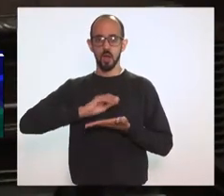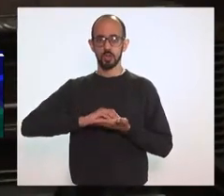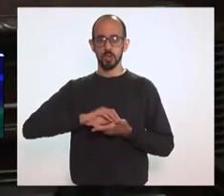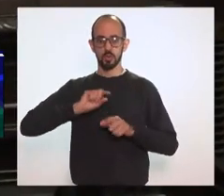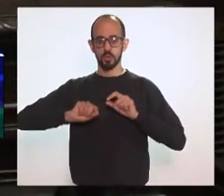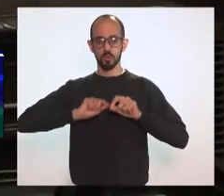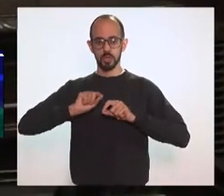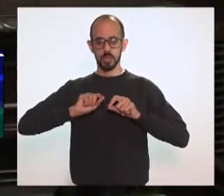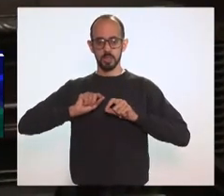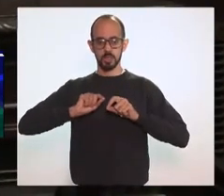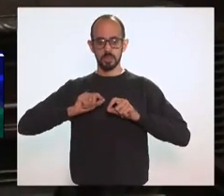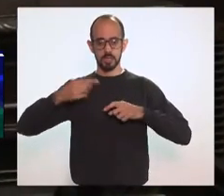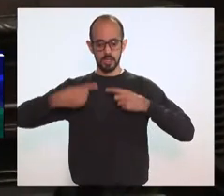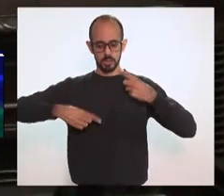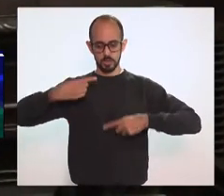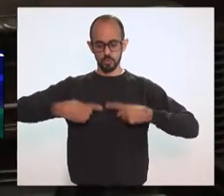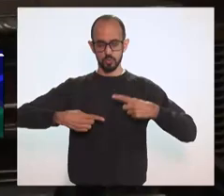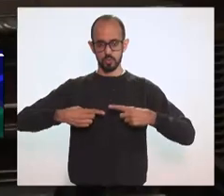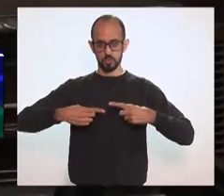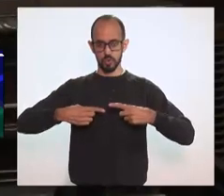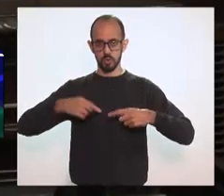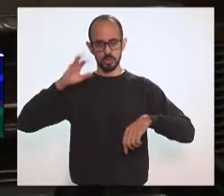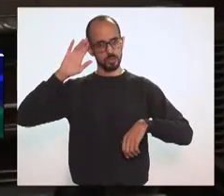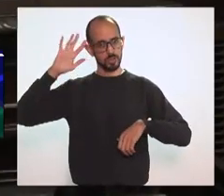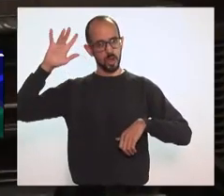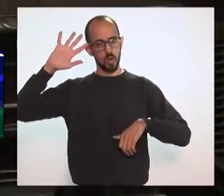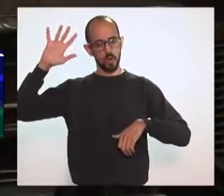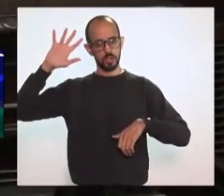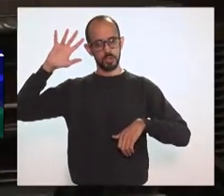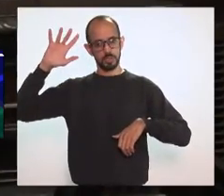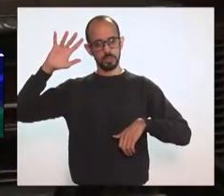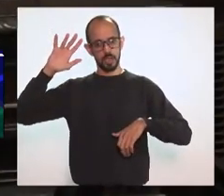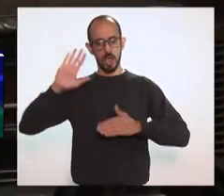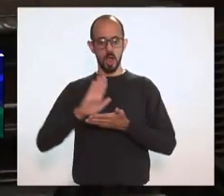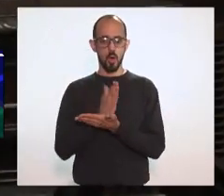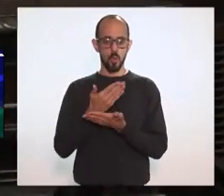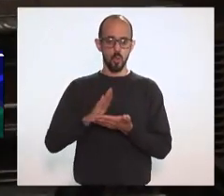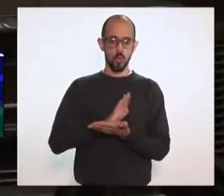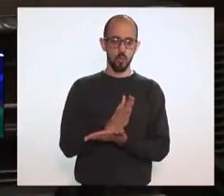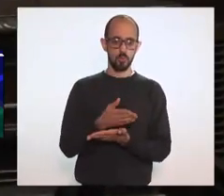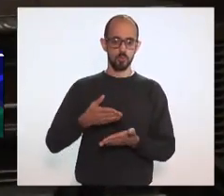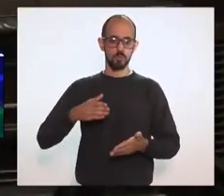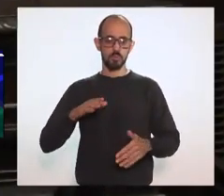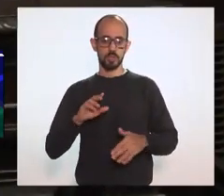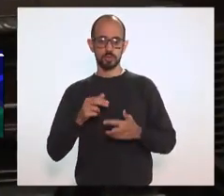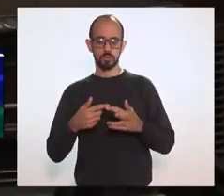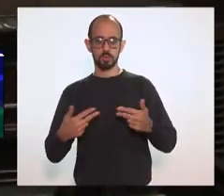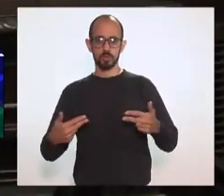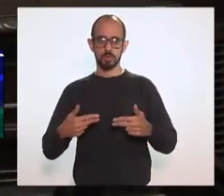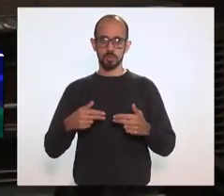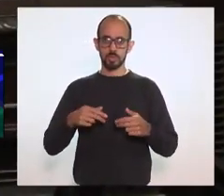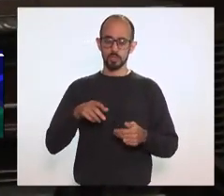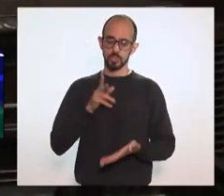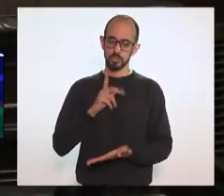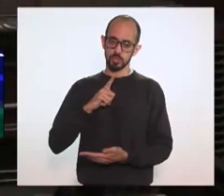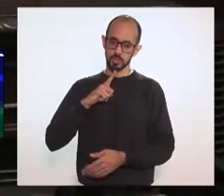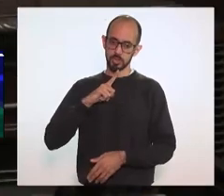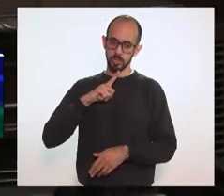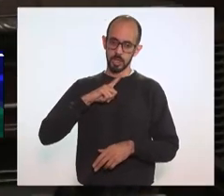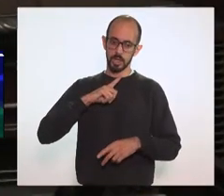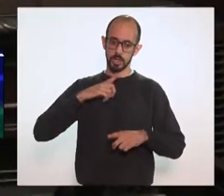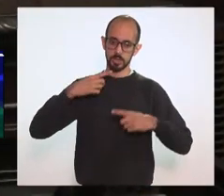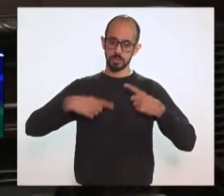embate ideológico. Então, as pautas conservadoras que nos impõem um combate permanente sobre